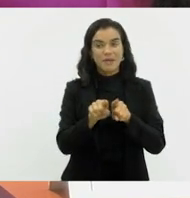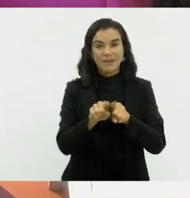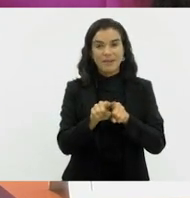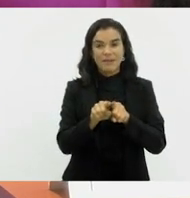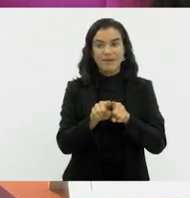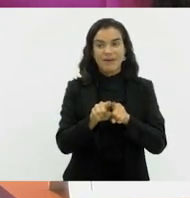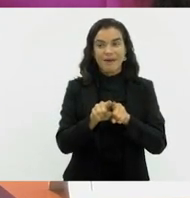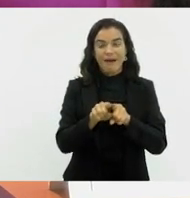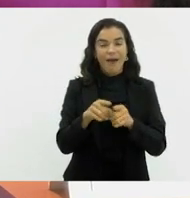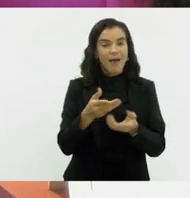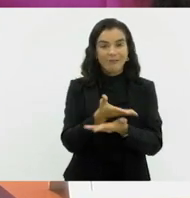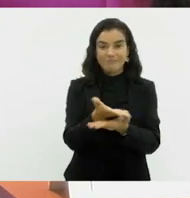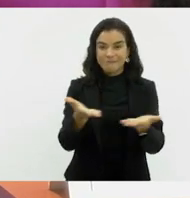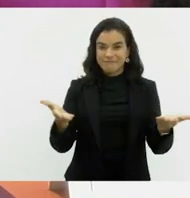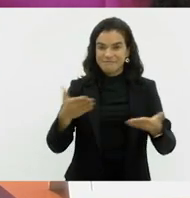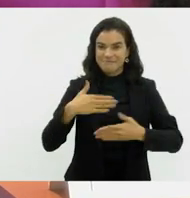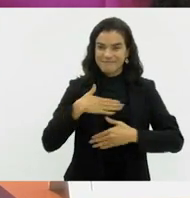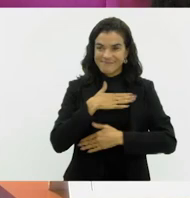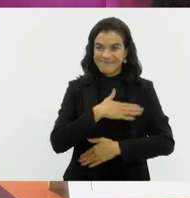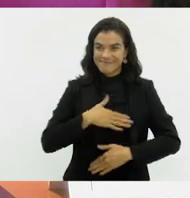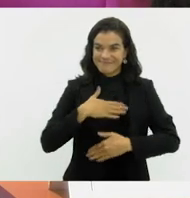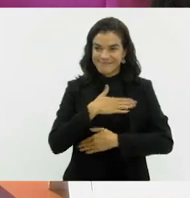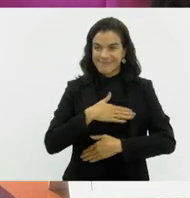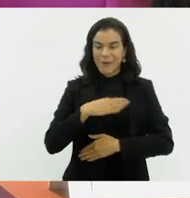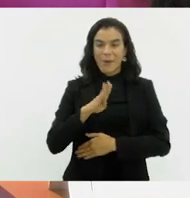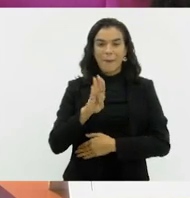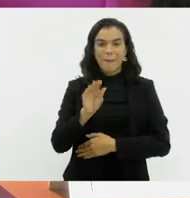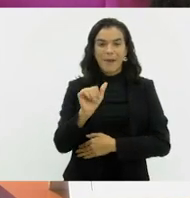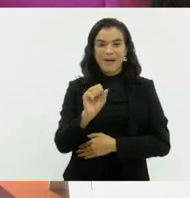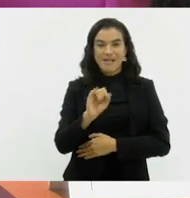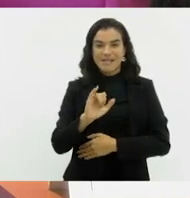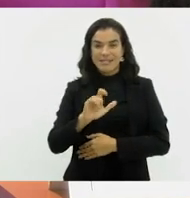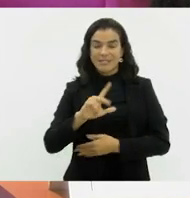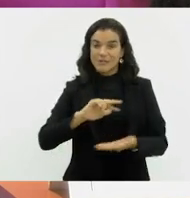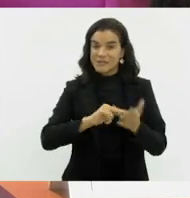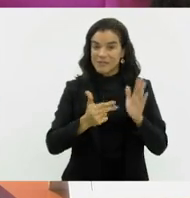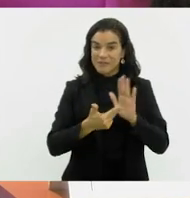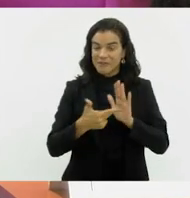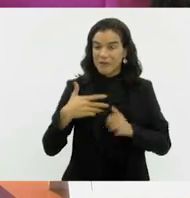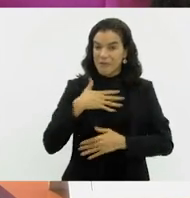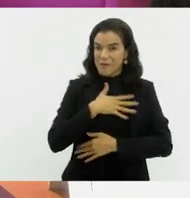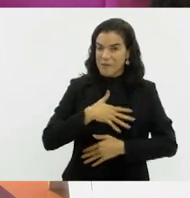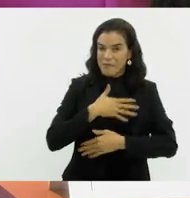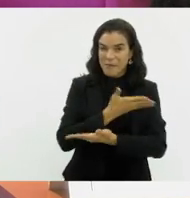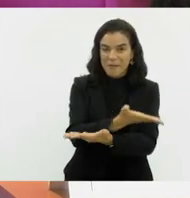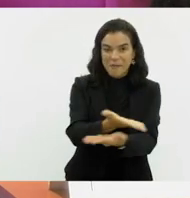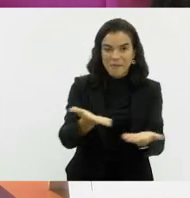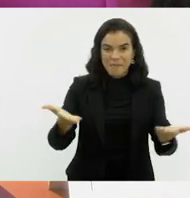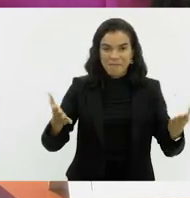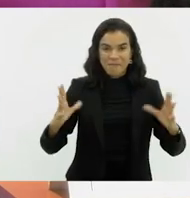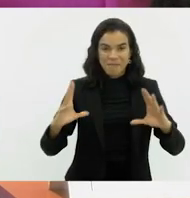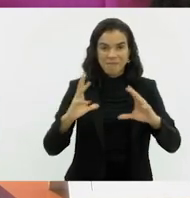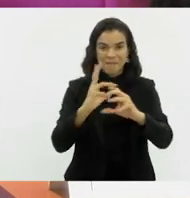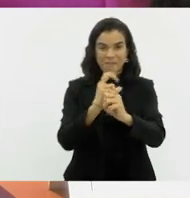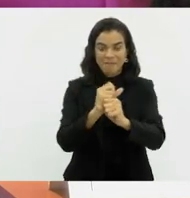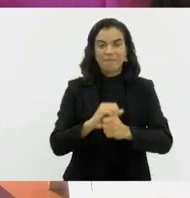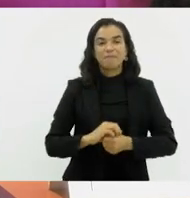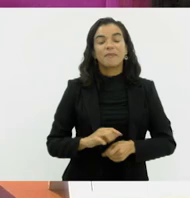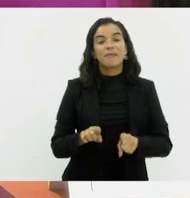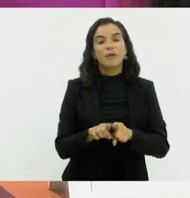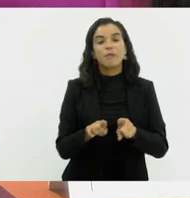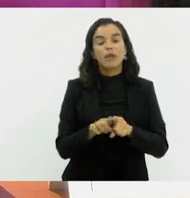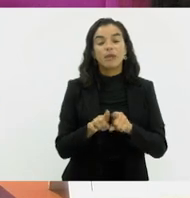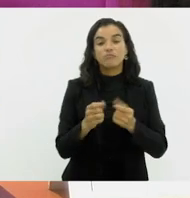de cumprimentar o Basília, eu cumprimento toda a plateia. Aqui dizer que nós estamos com a equipe também da